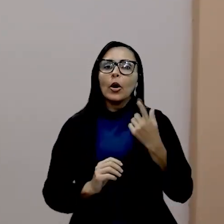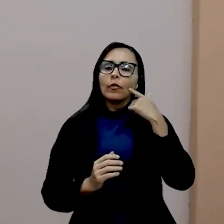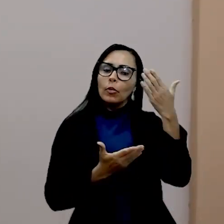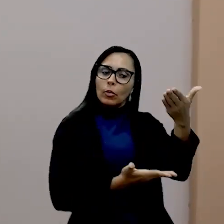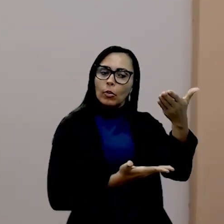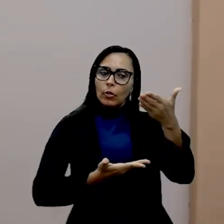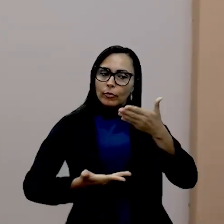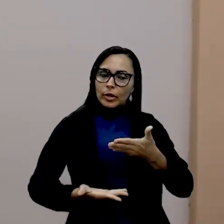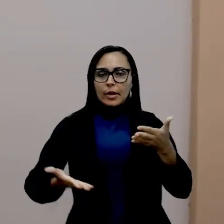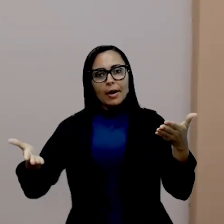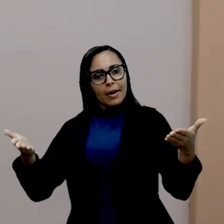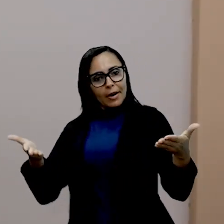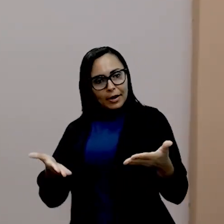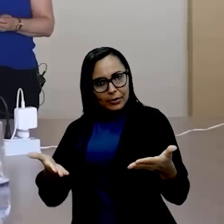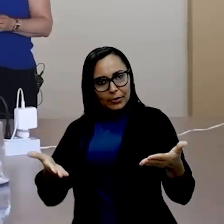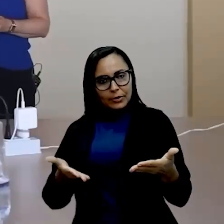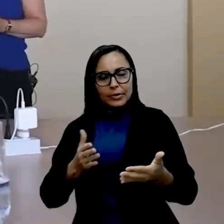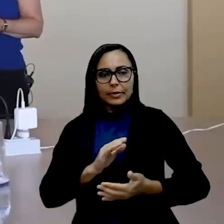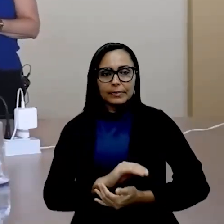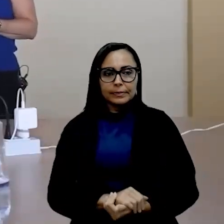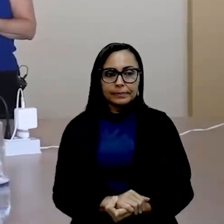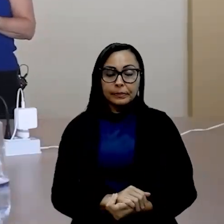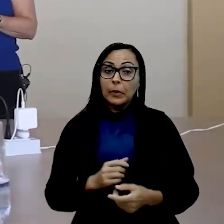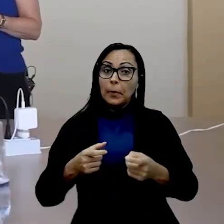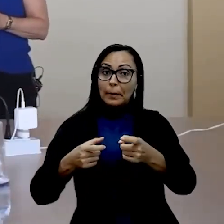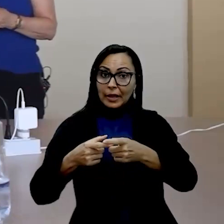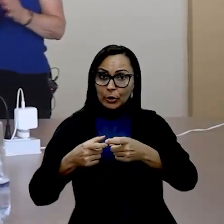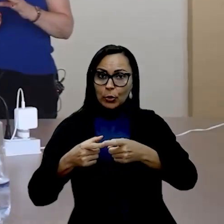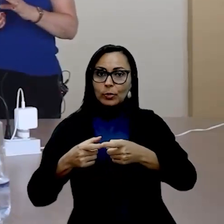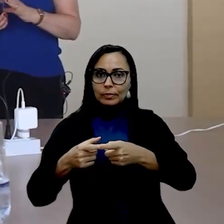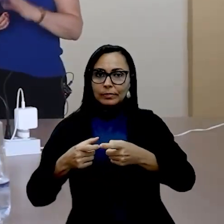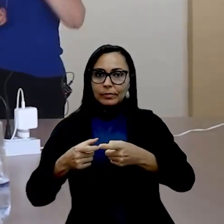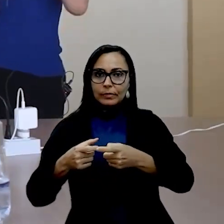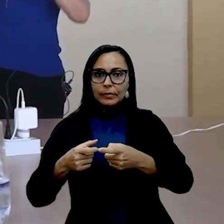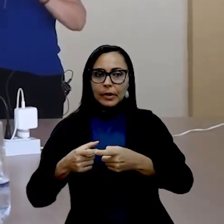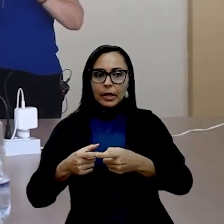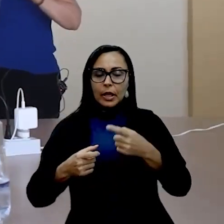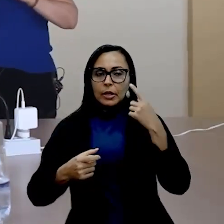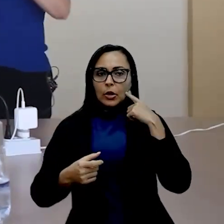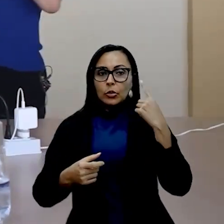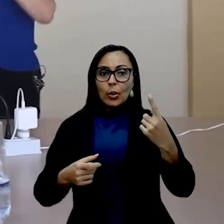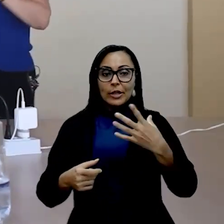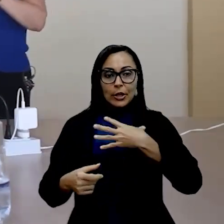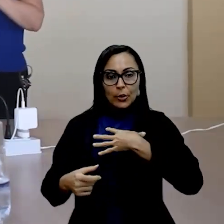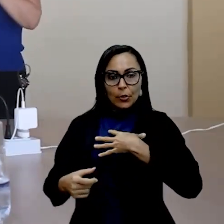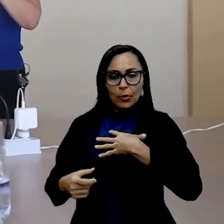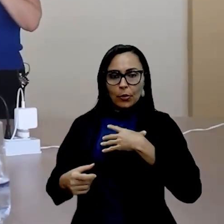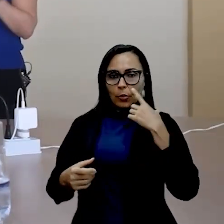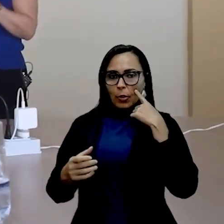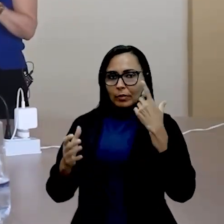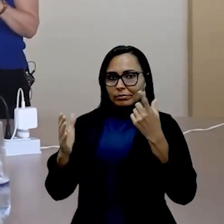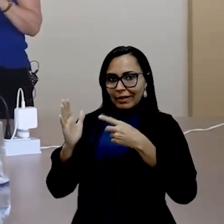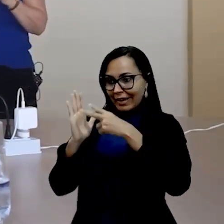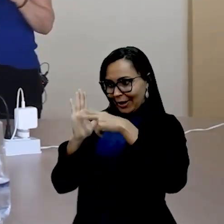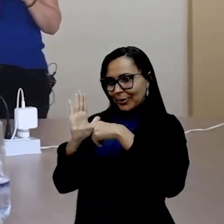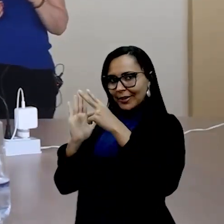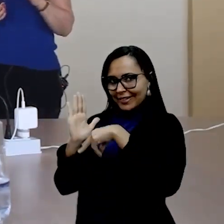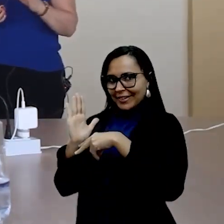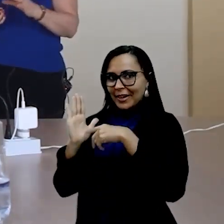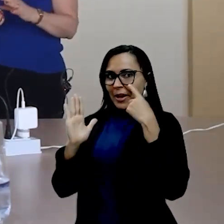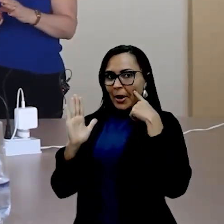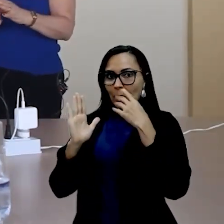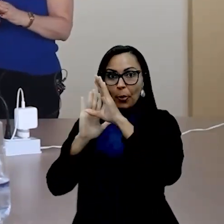convidar o médico, né, que eu estou aqui com a filhinha, porque o currículo dele é